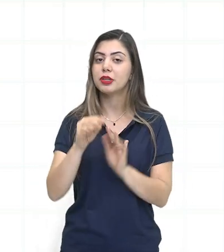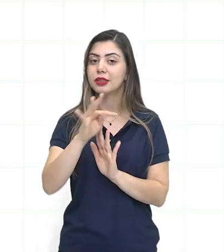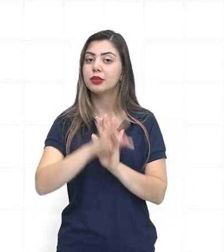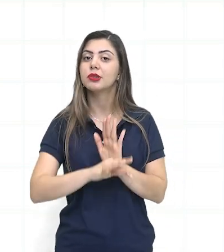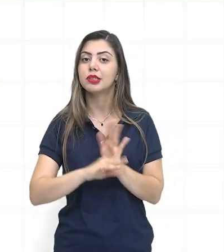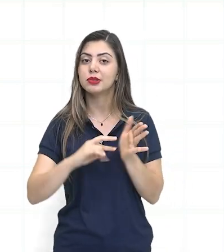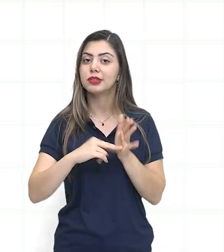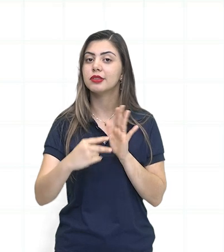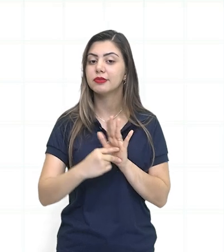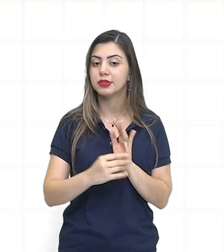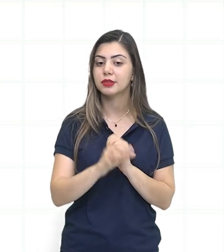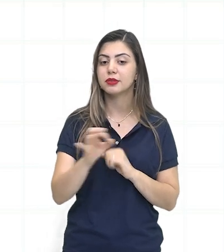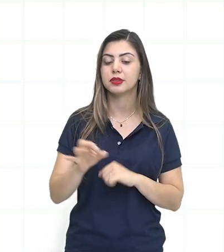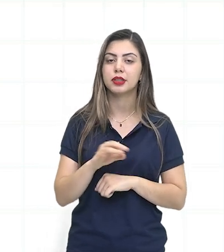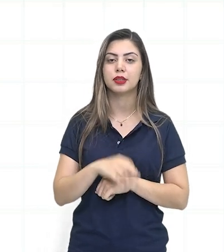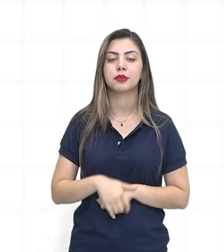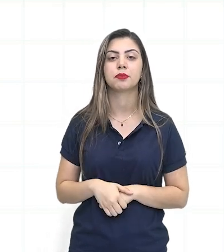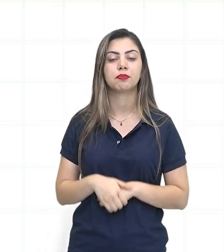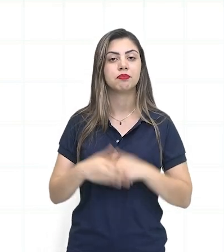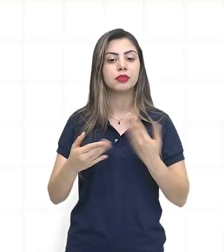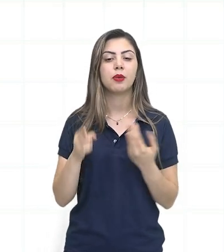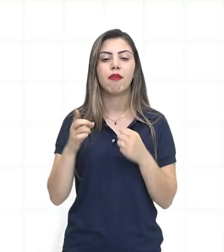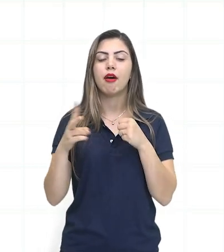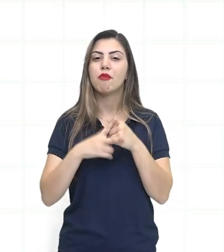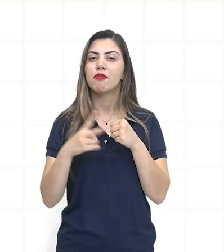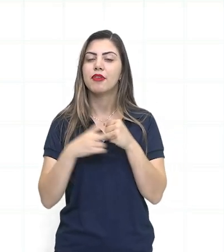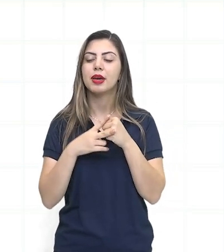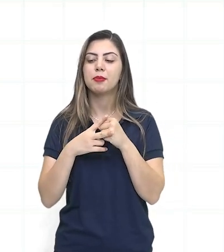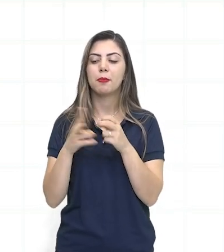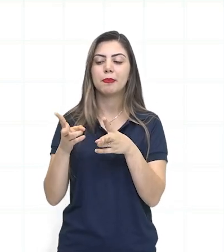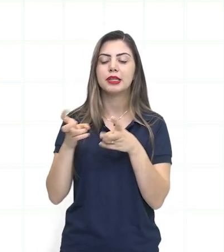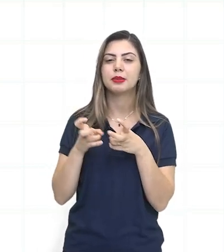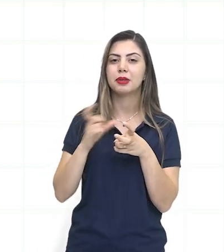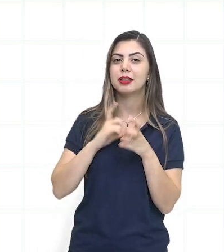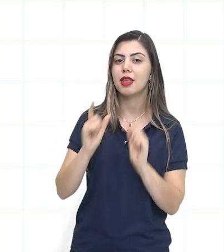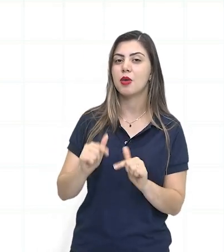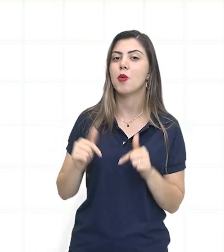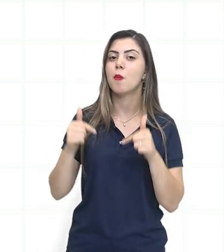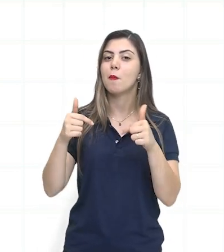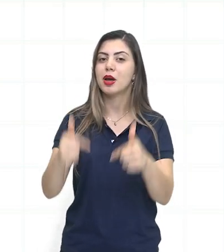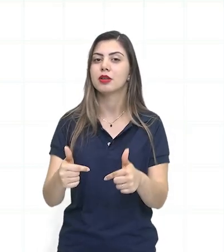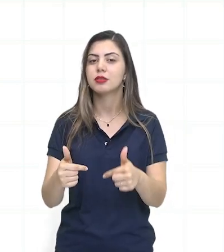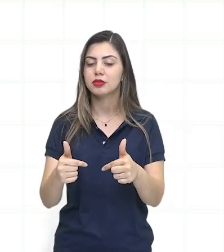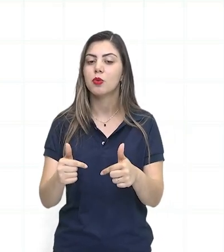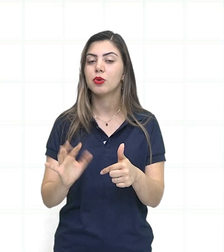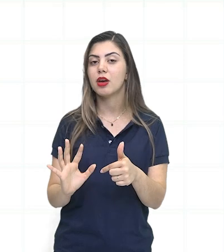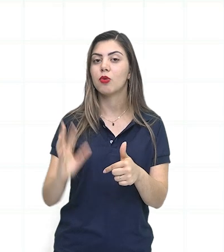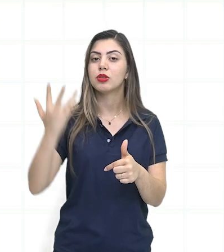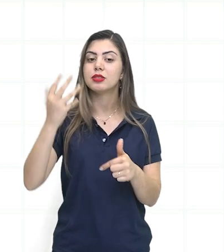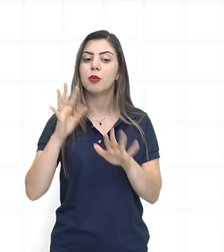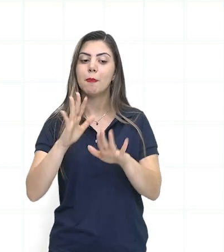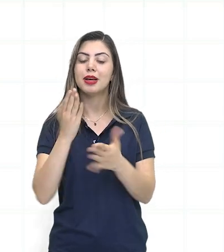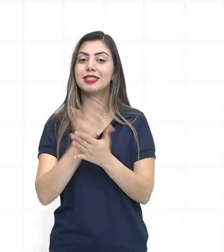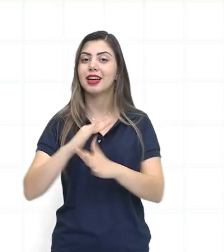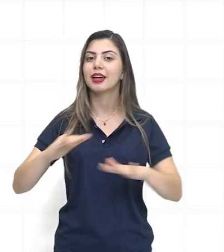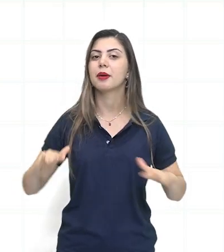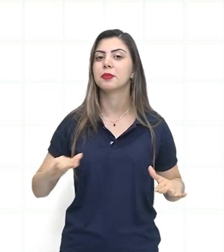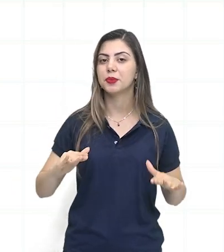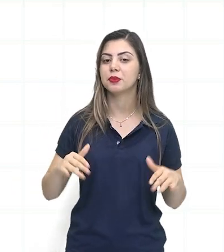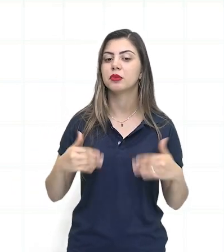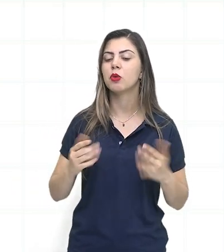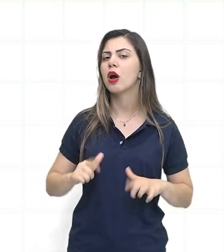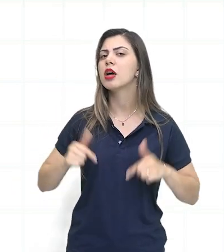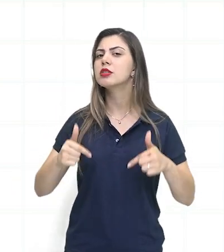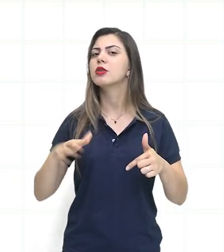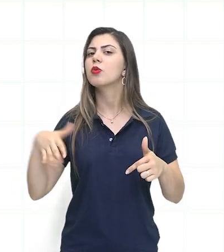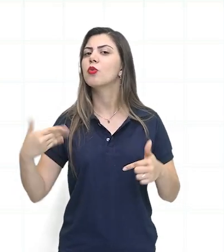textual, certo? Indicando que uma ação que estava em curso acabou. A ação de quê? De